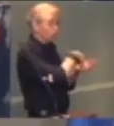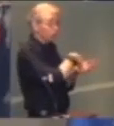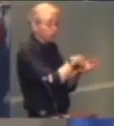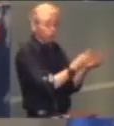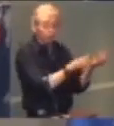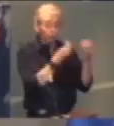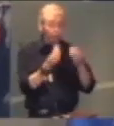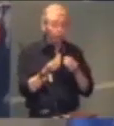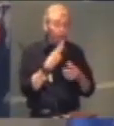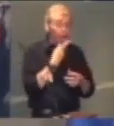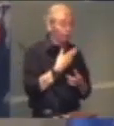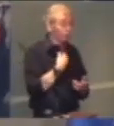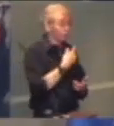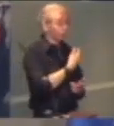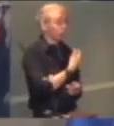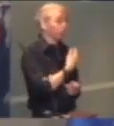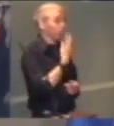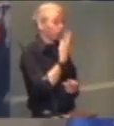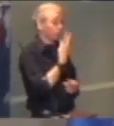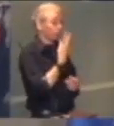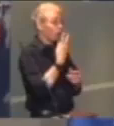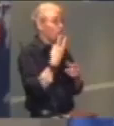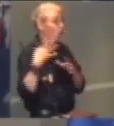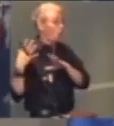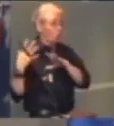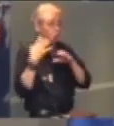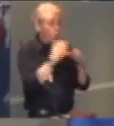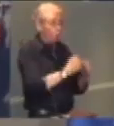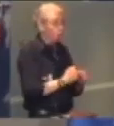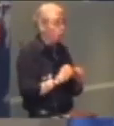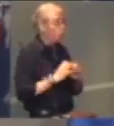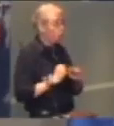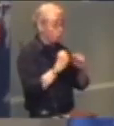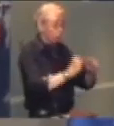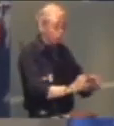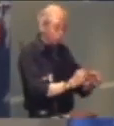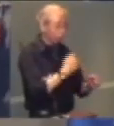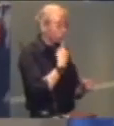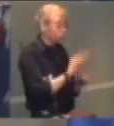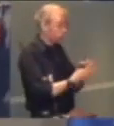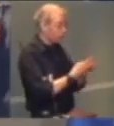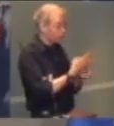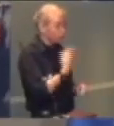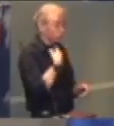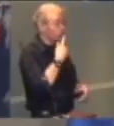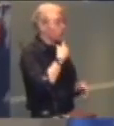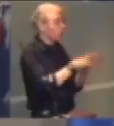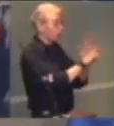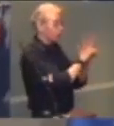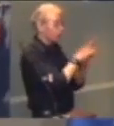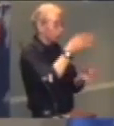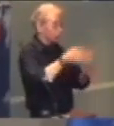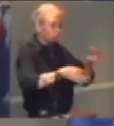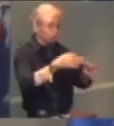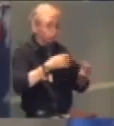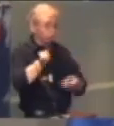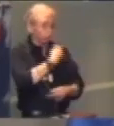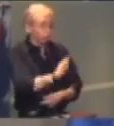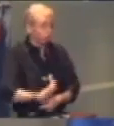doos três poderes que nós temos Poder Legislativo o judiciário e o executivo do nosso